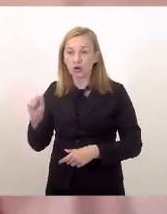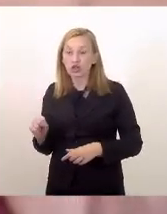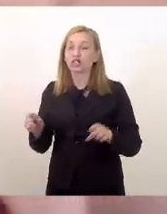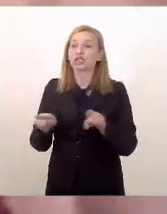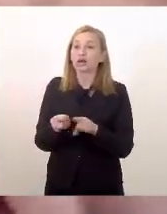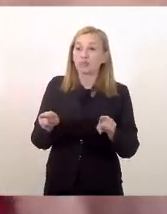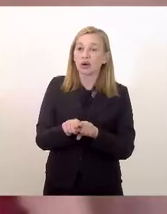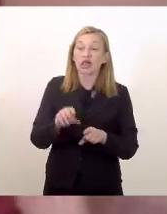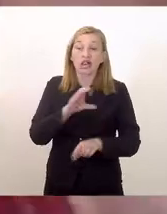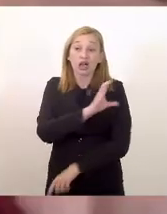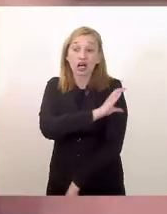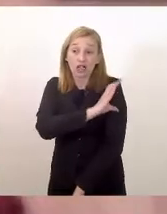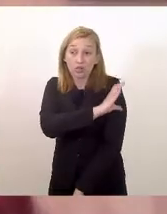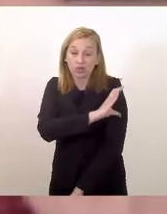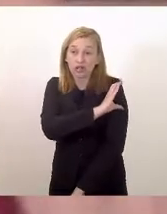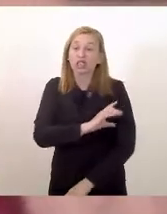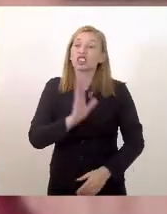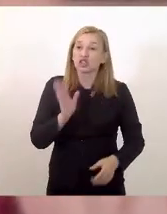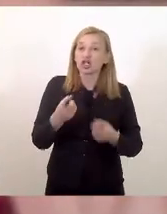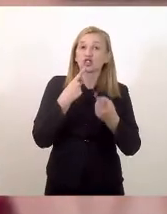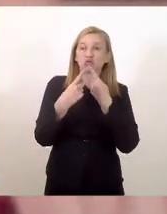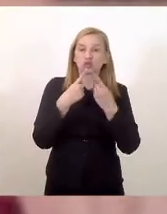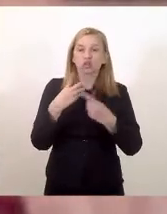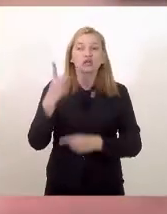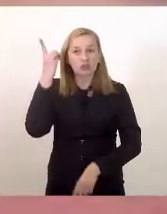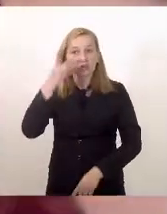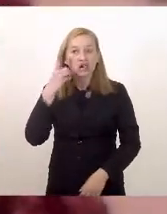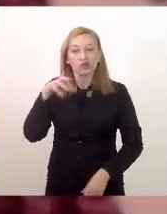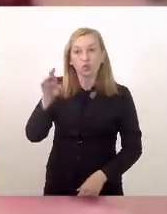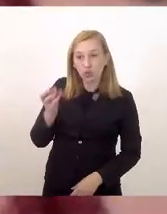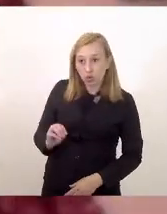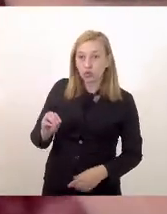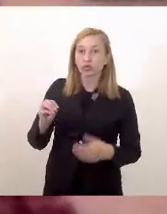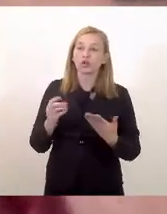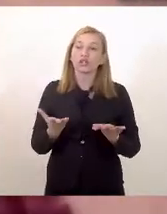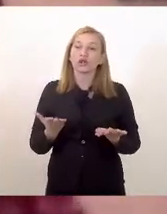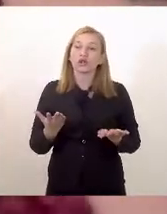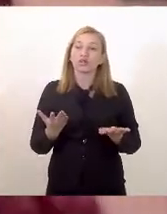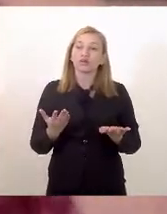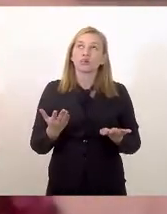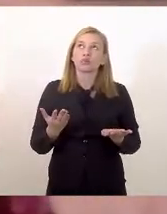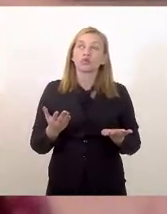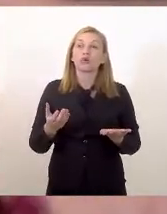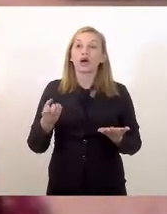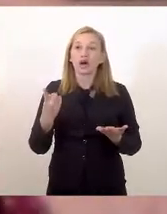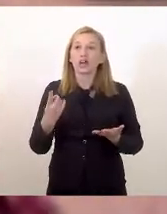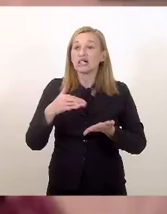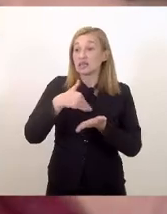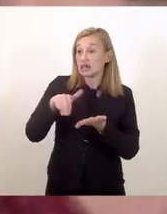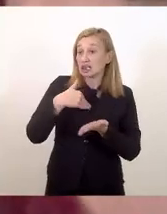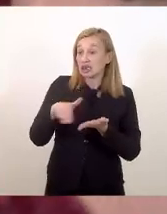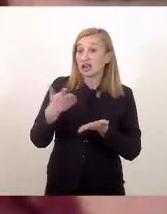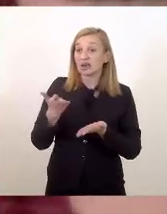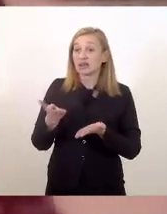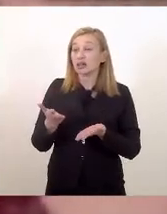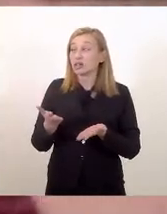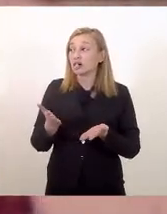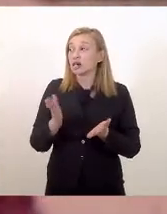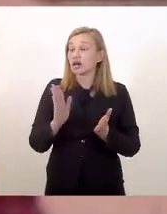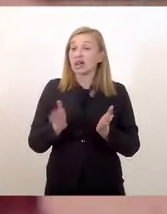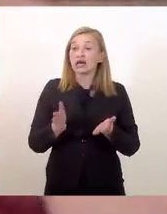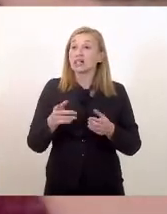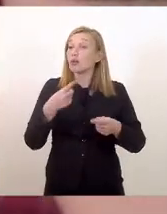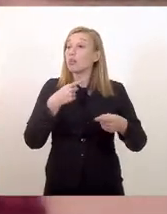chegamos a discutir isso com o deputado Bruno Dauaire, né, quando era, então, secretário, e